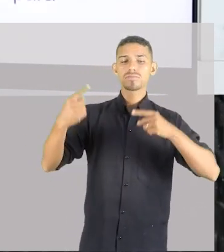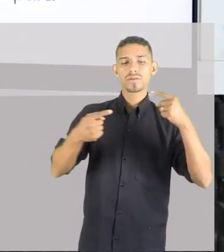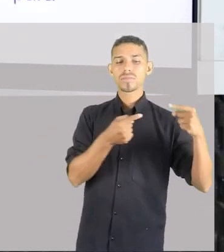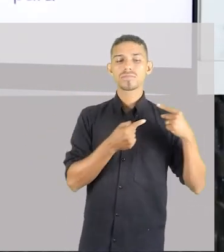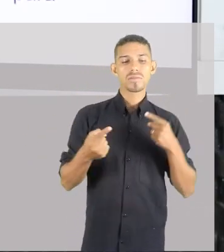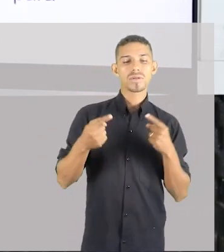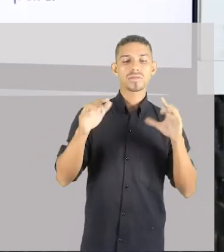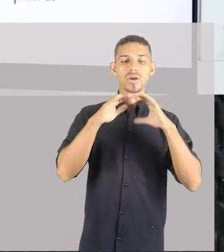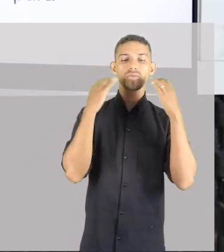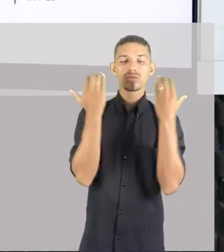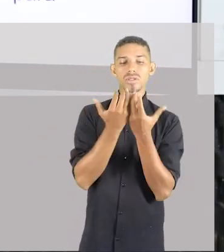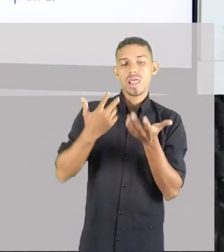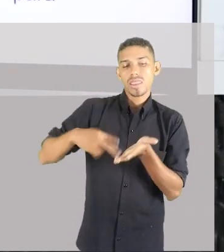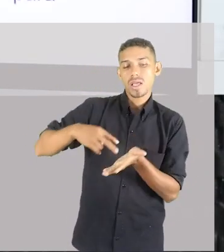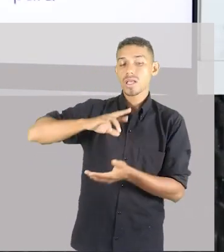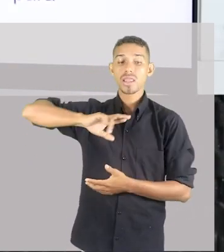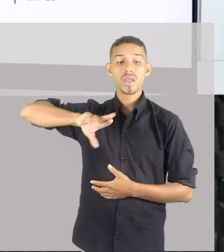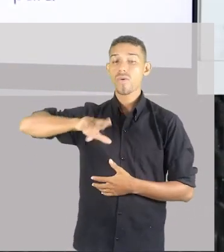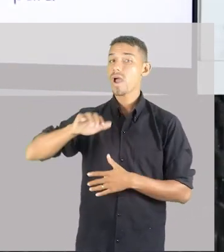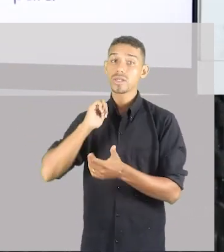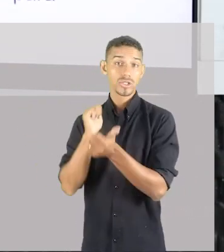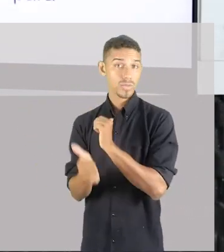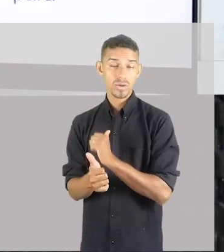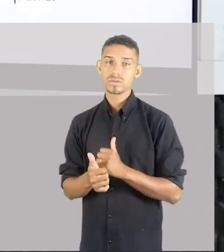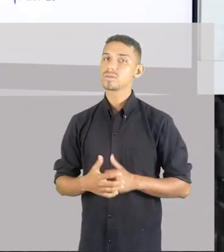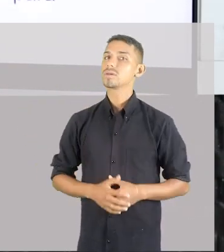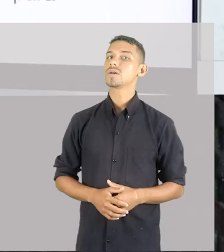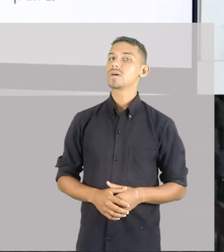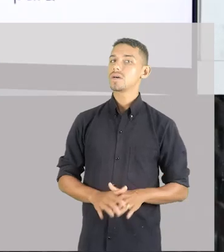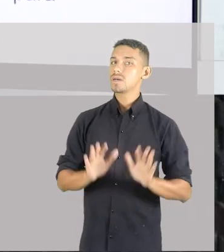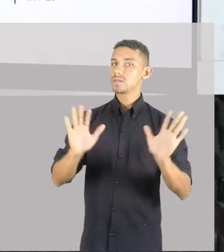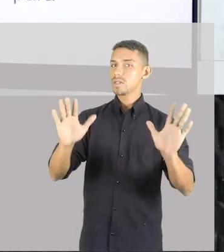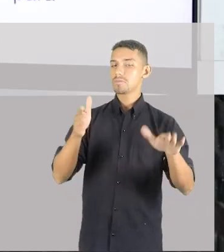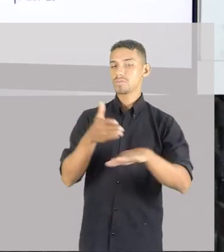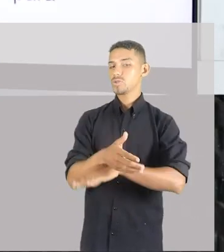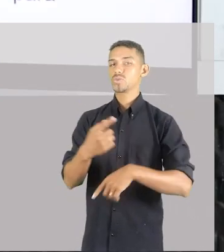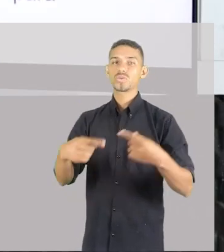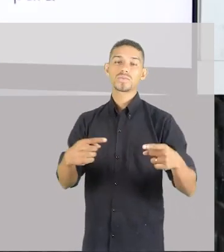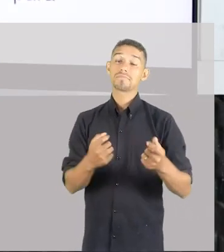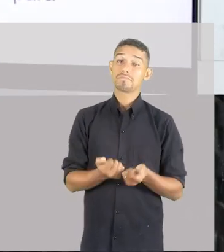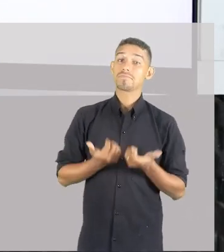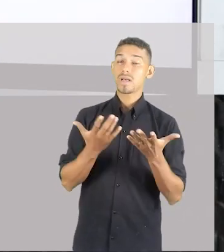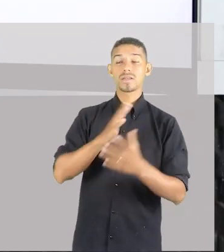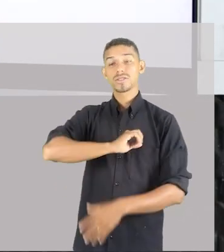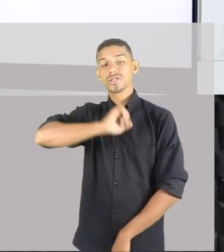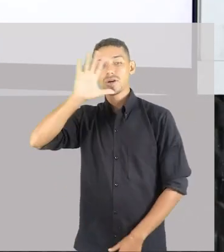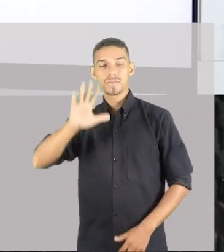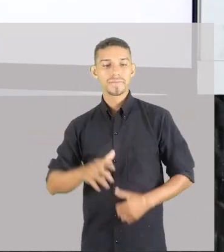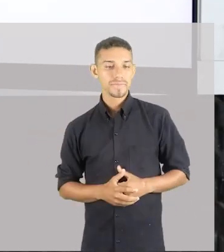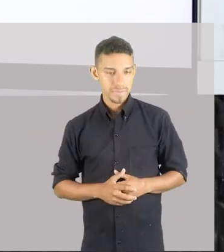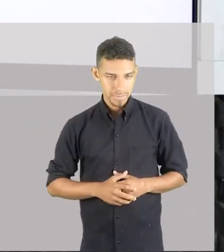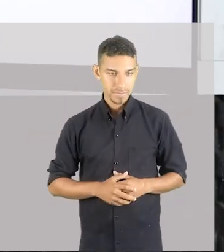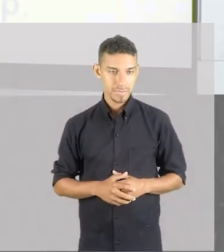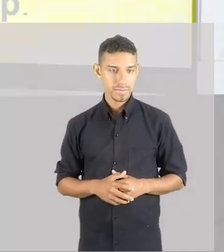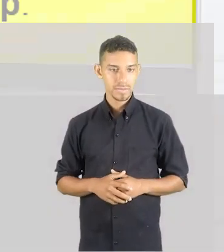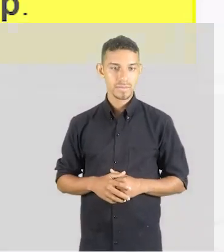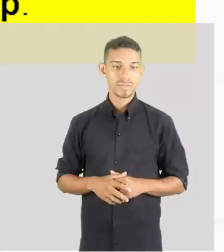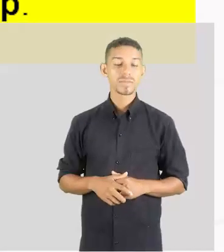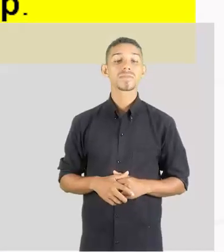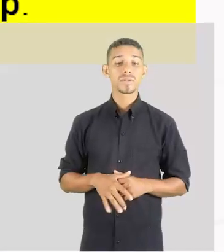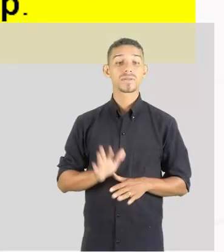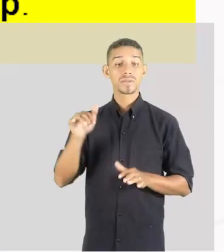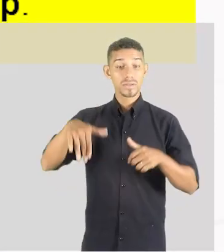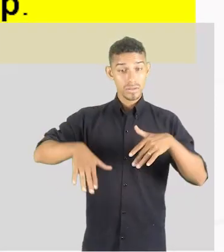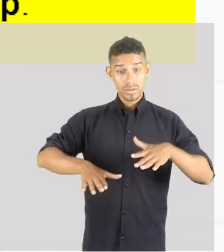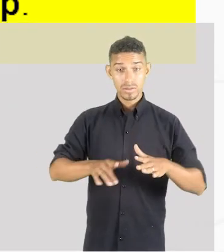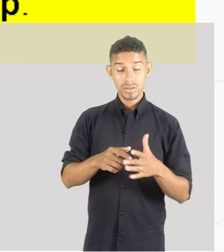para alguns dança não é esporte eu vou deixar para vocês não vou entrar na discussão eu vou jogar fui o Breaking é praticado pelos